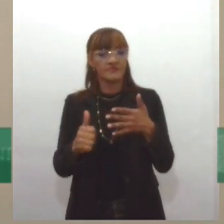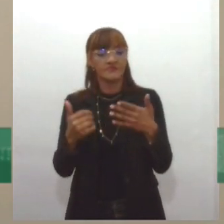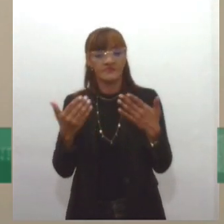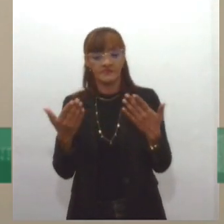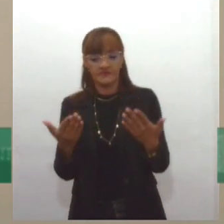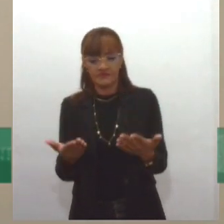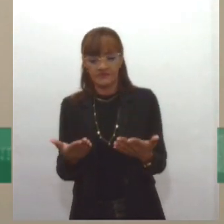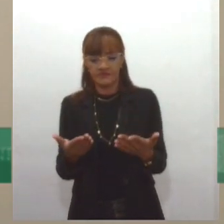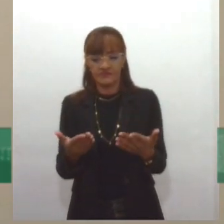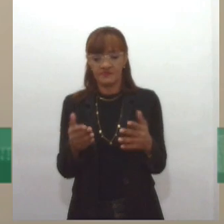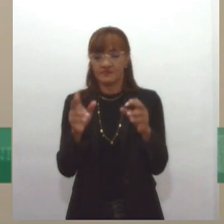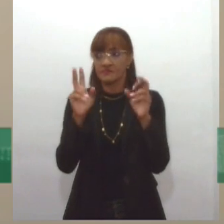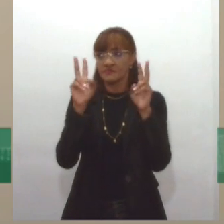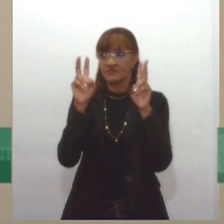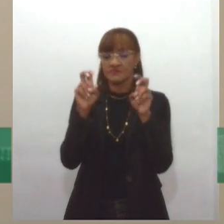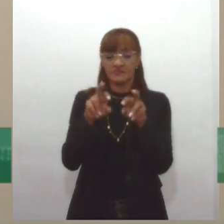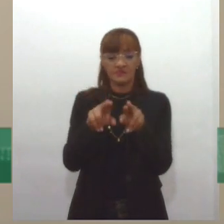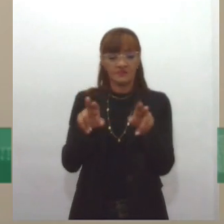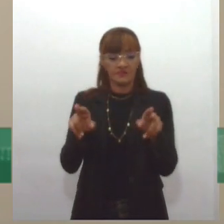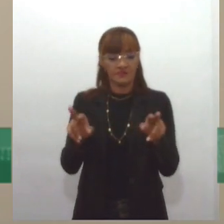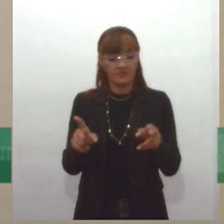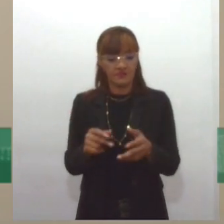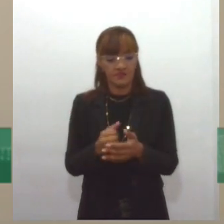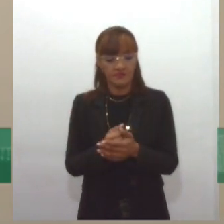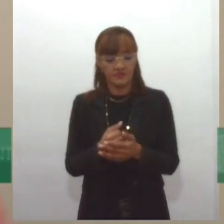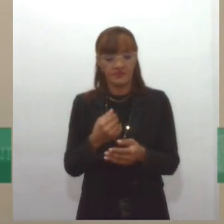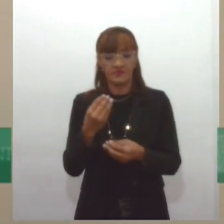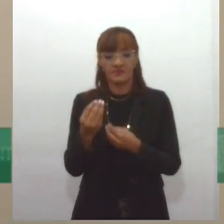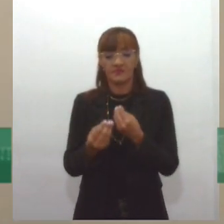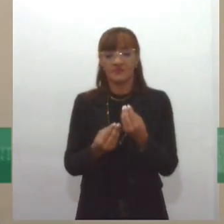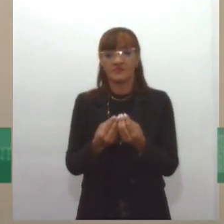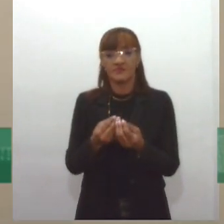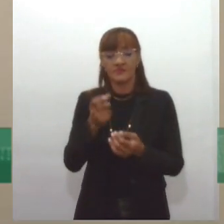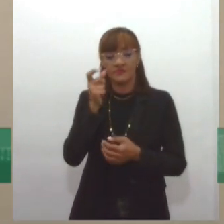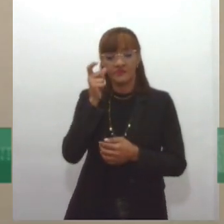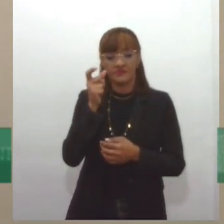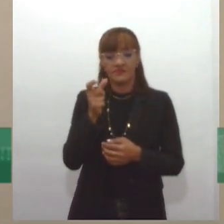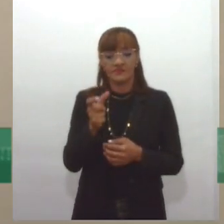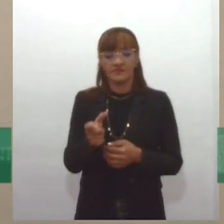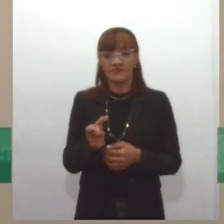de relevância para o interesse público, buscando sempre